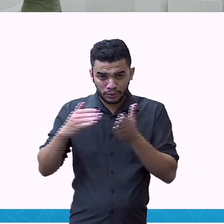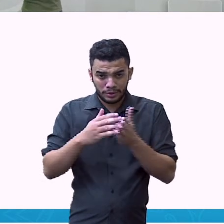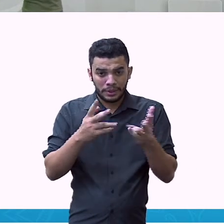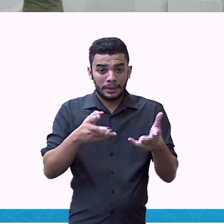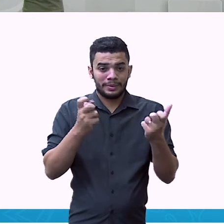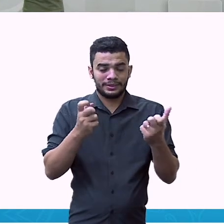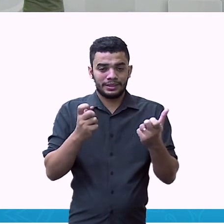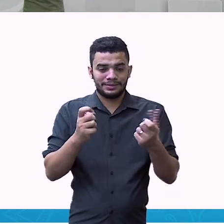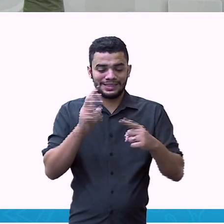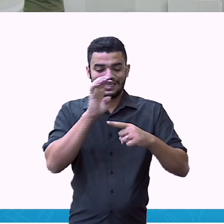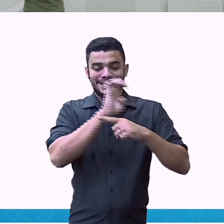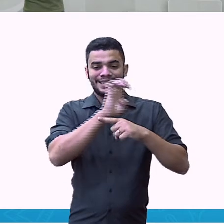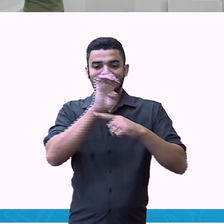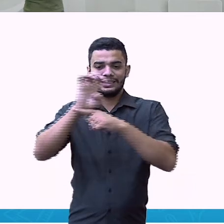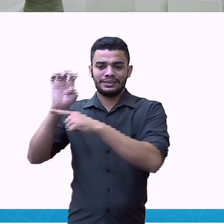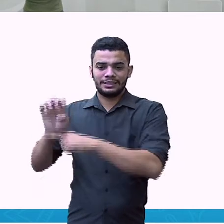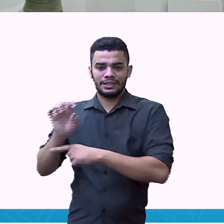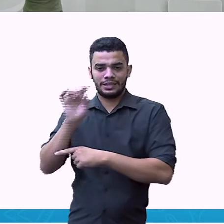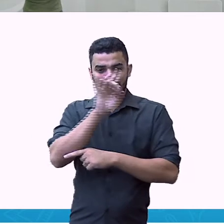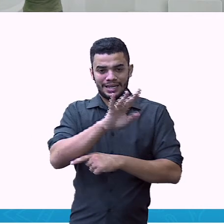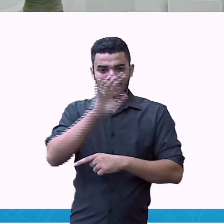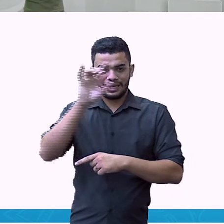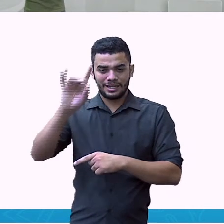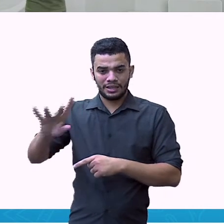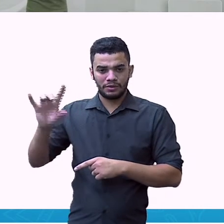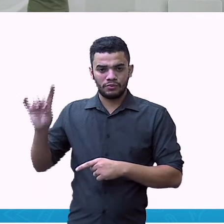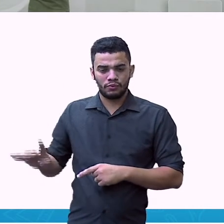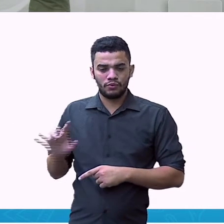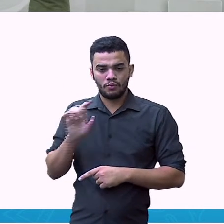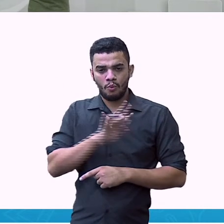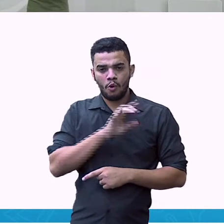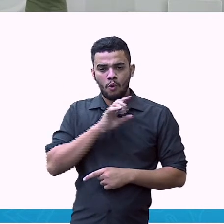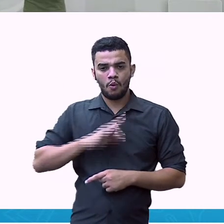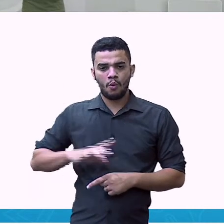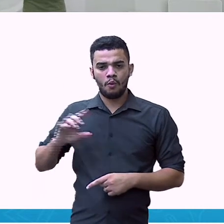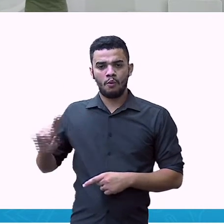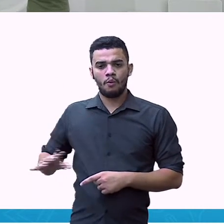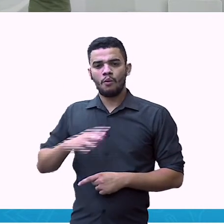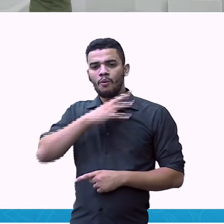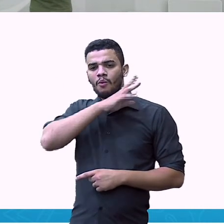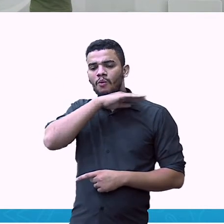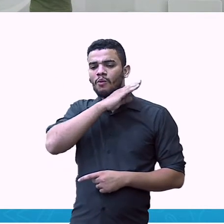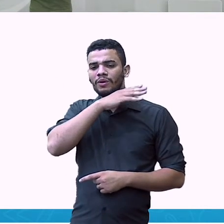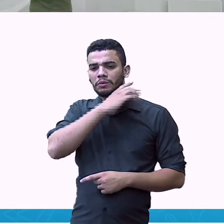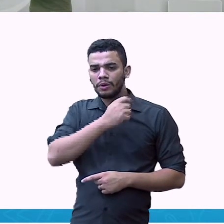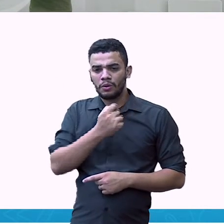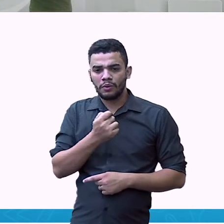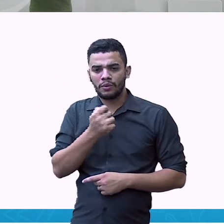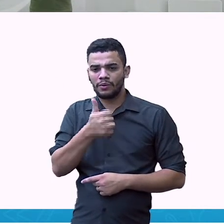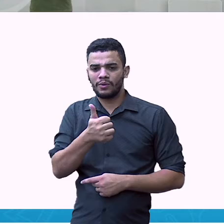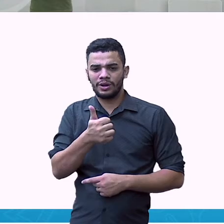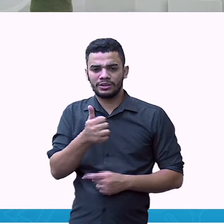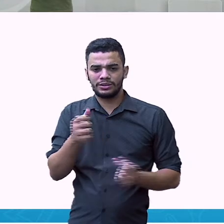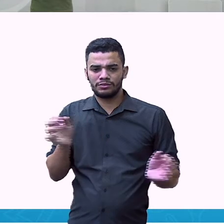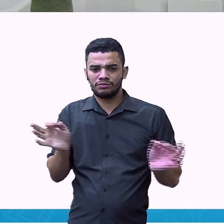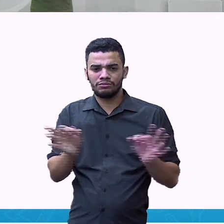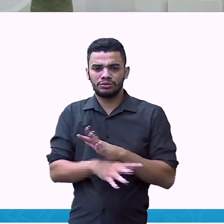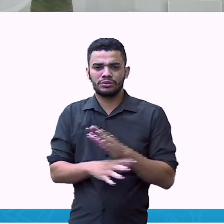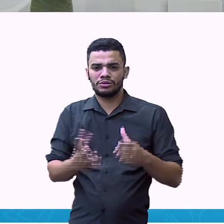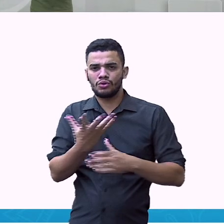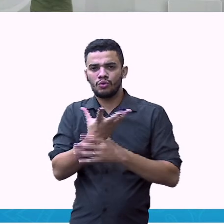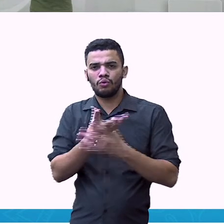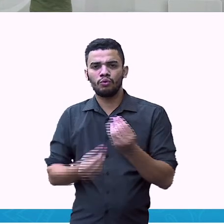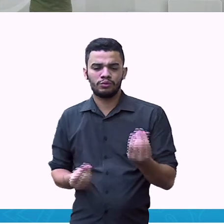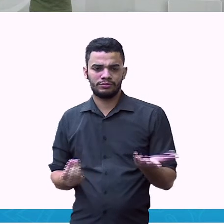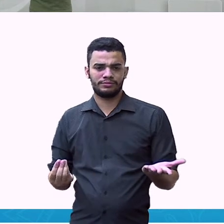uma espécie, um animal em extinção. E isso é muito sério, porque compromete e envolve